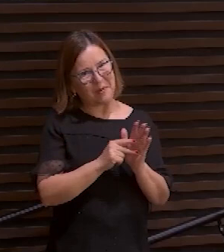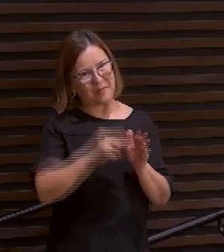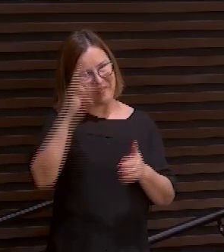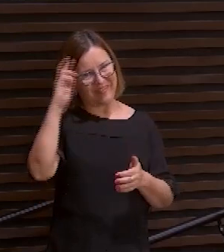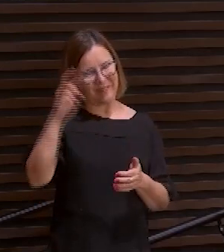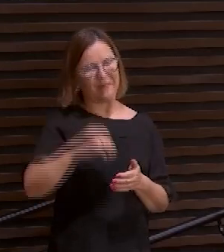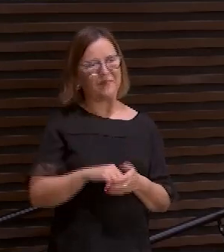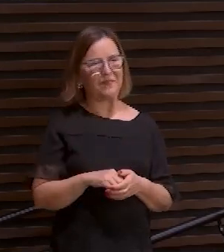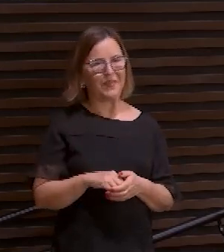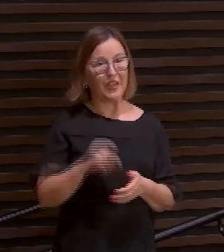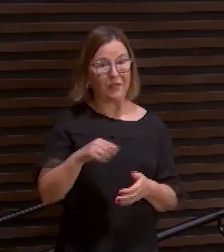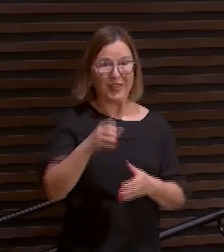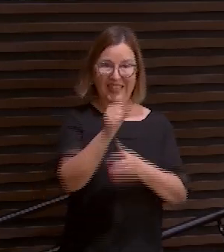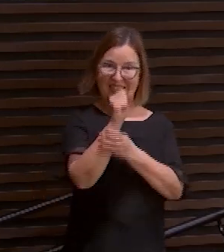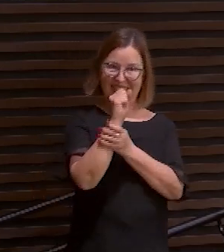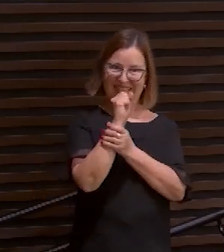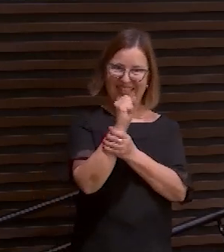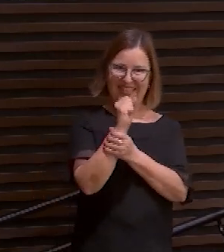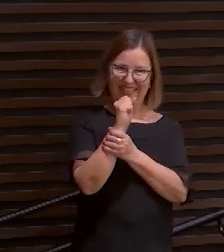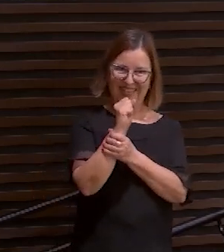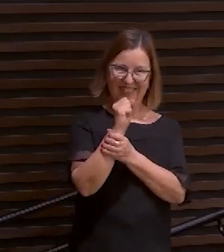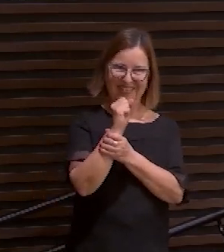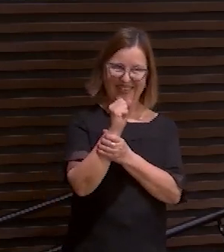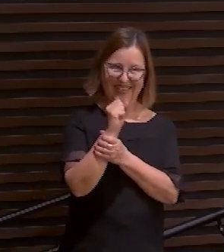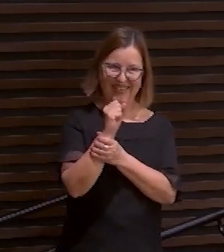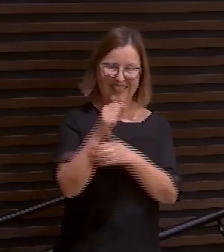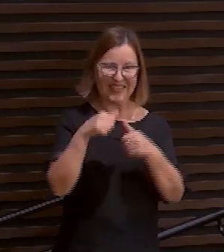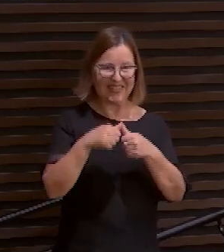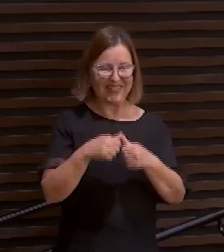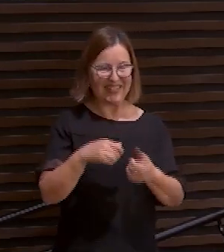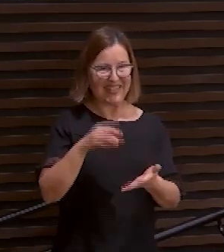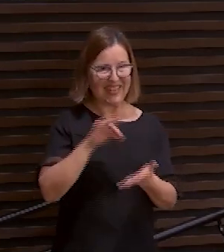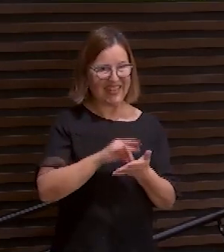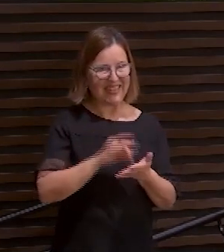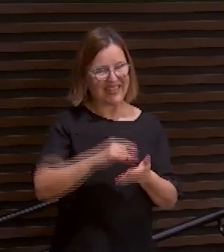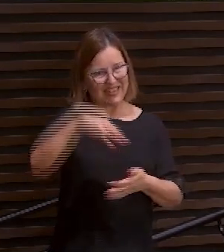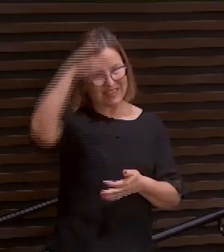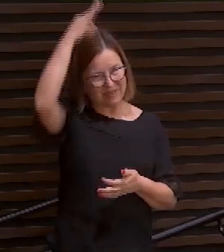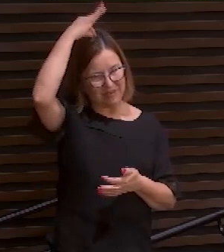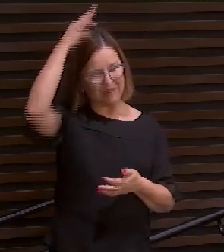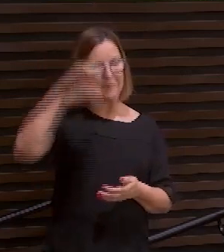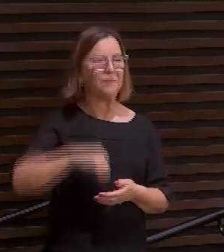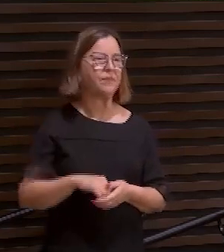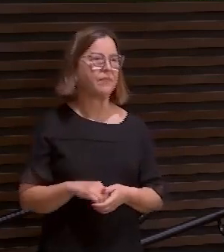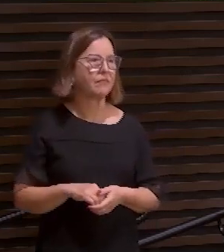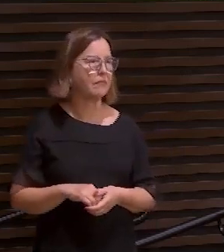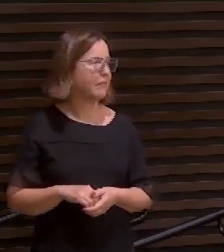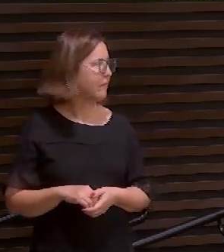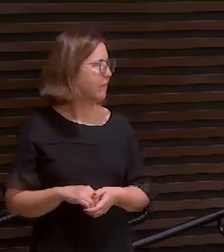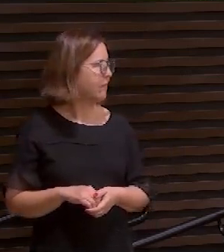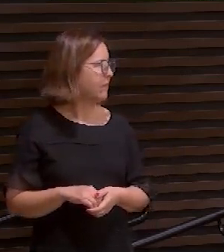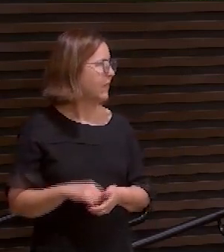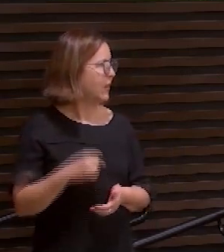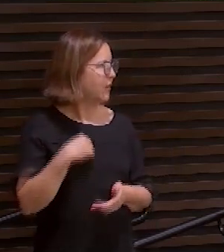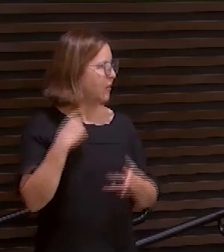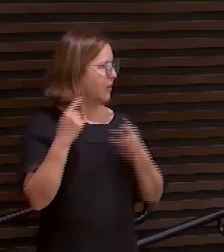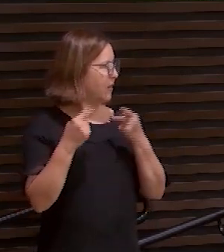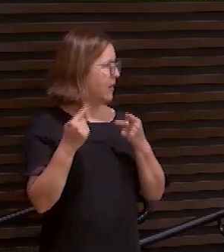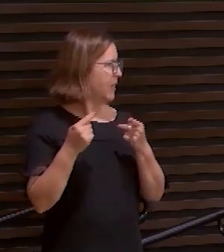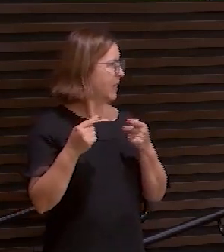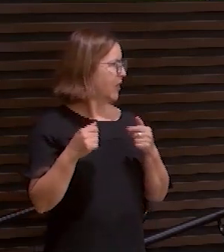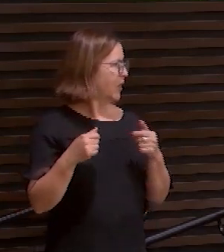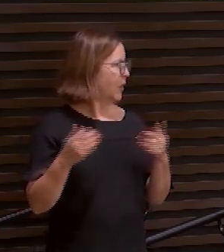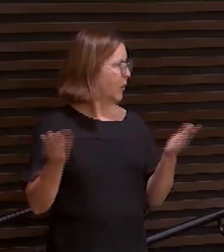ficar muito seguro com essa realidade espiritual. Eu disse para você que era complicado hoje, não